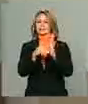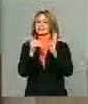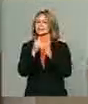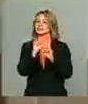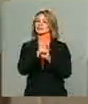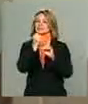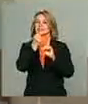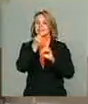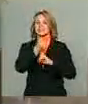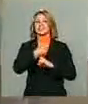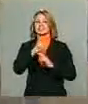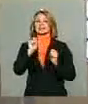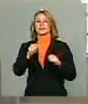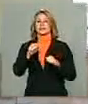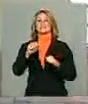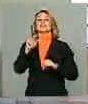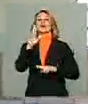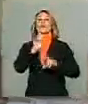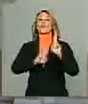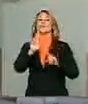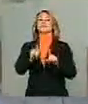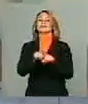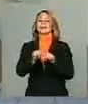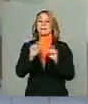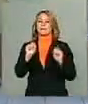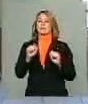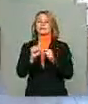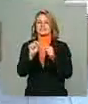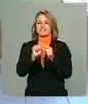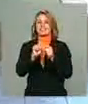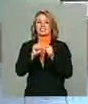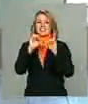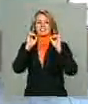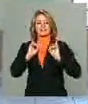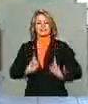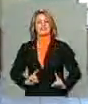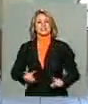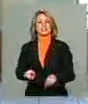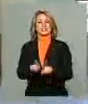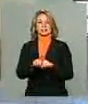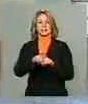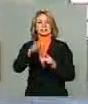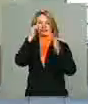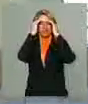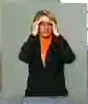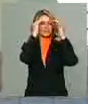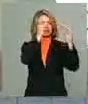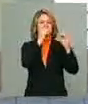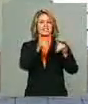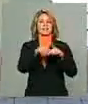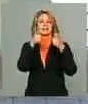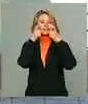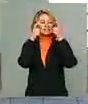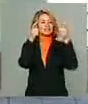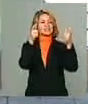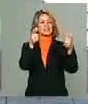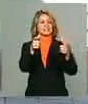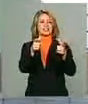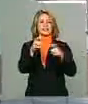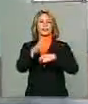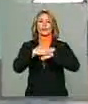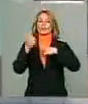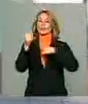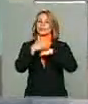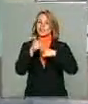sociedade que ele é útil é competente é digno do respeito da atenção do